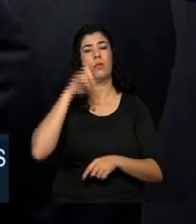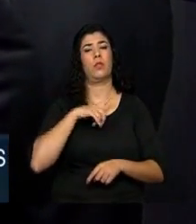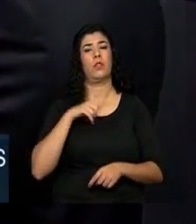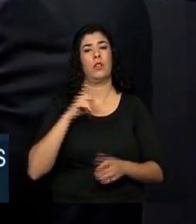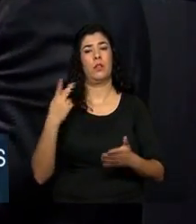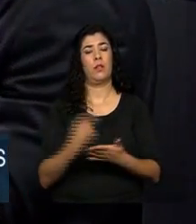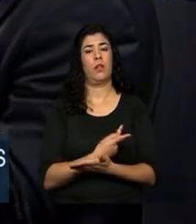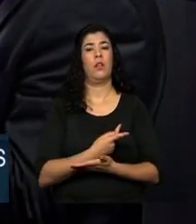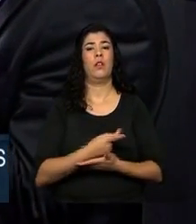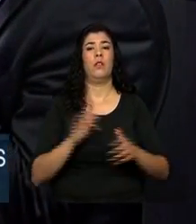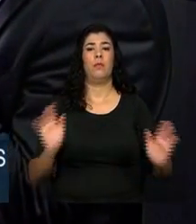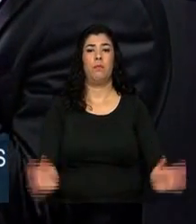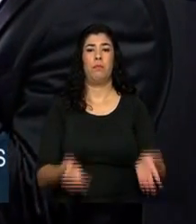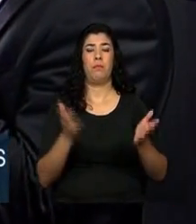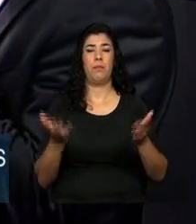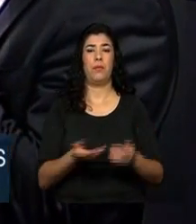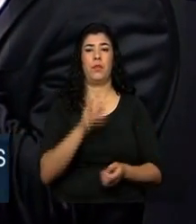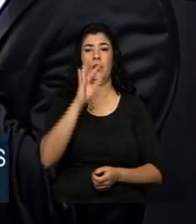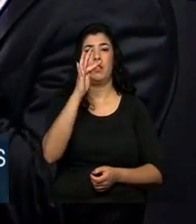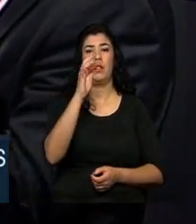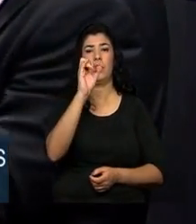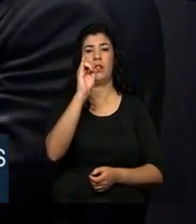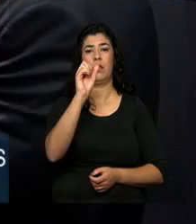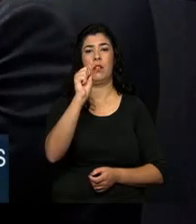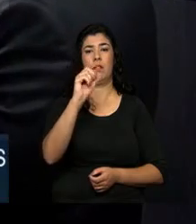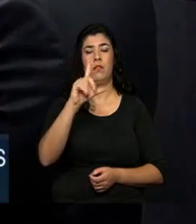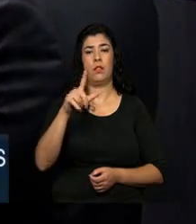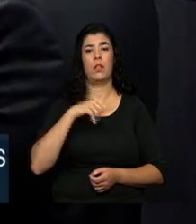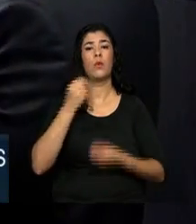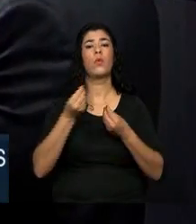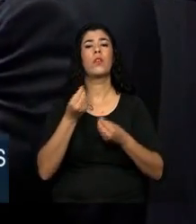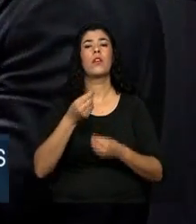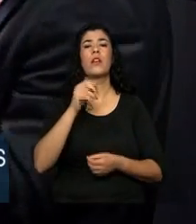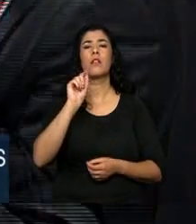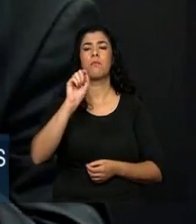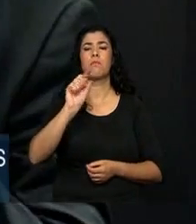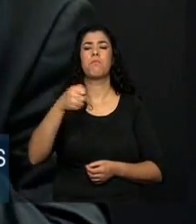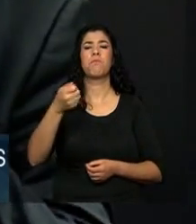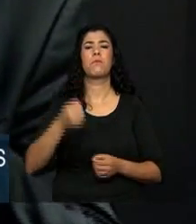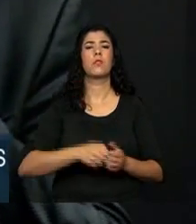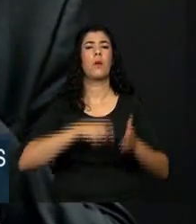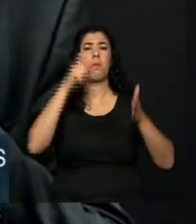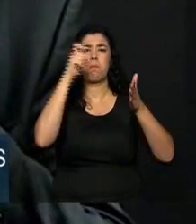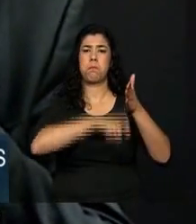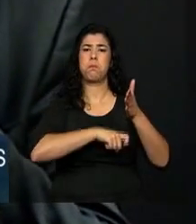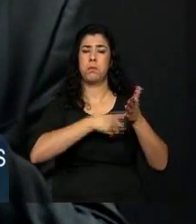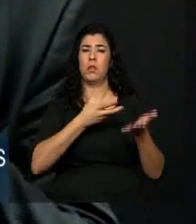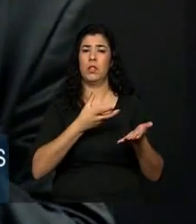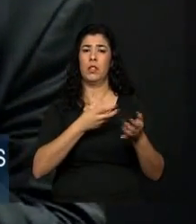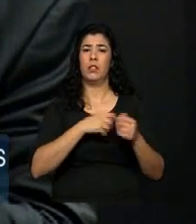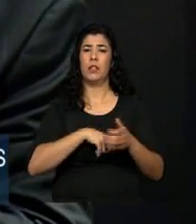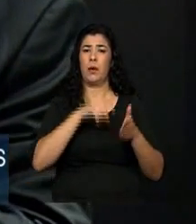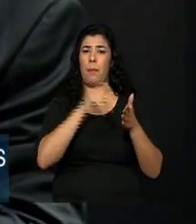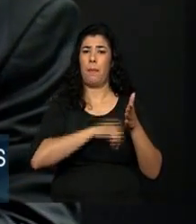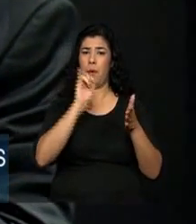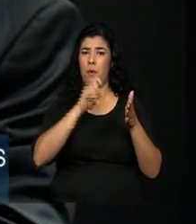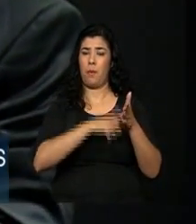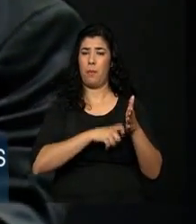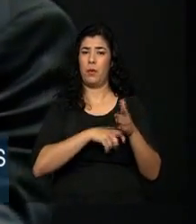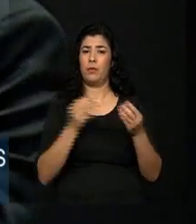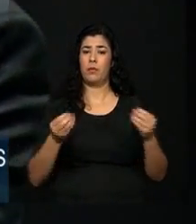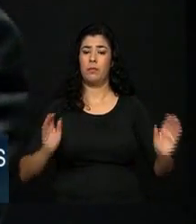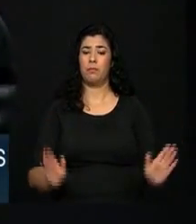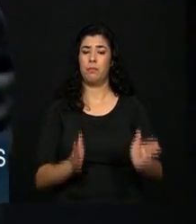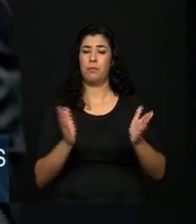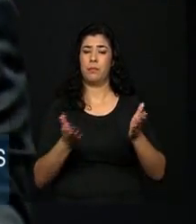são os incentivos fiscais que é o incentivo fiscal el na verdade é o grande Ah um grande fonte de investimento